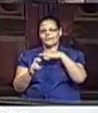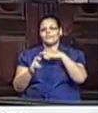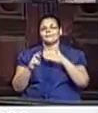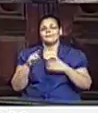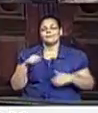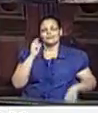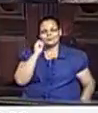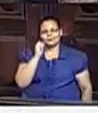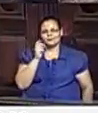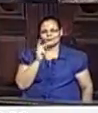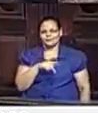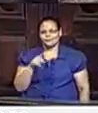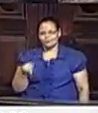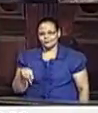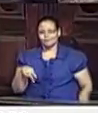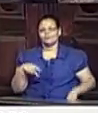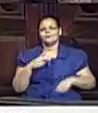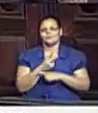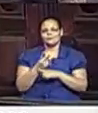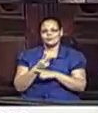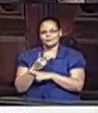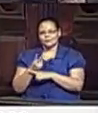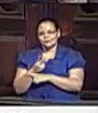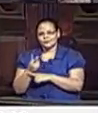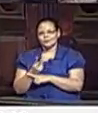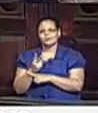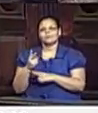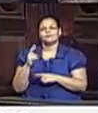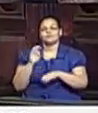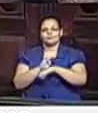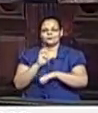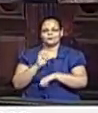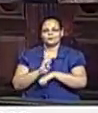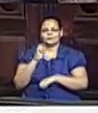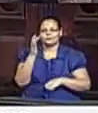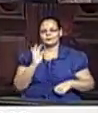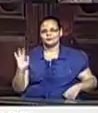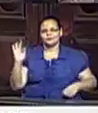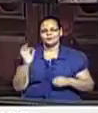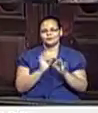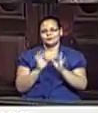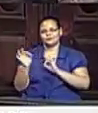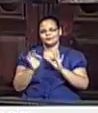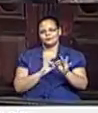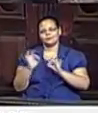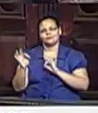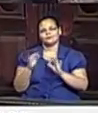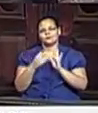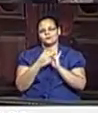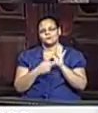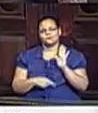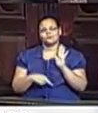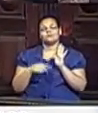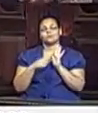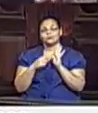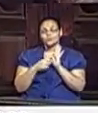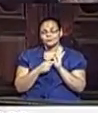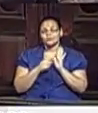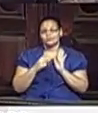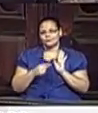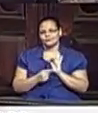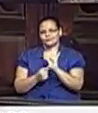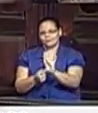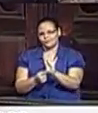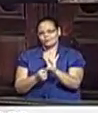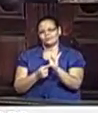FGV, procuradores estaduais e federais, e estamos preparando um relatório que vai ser